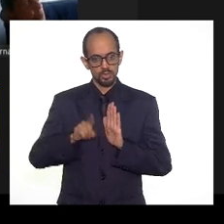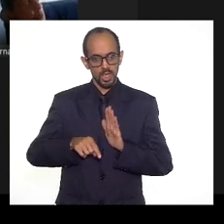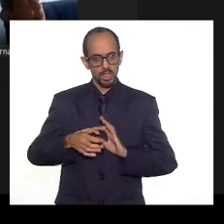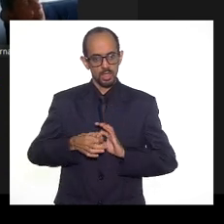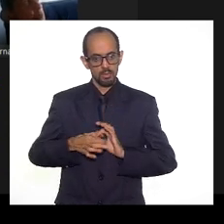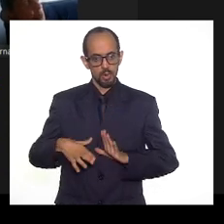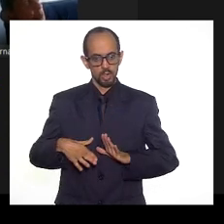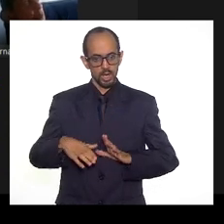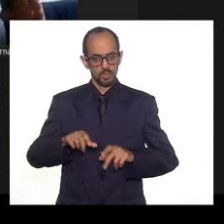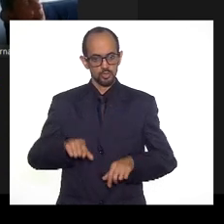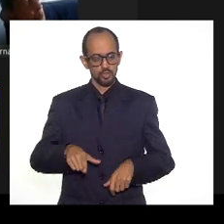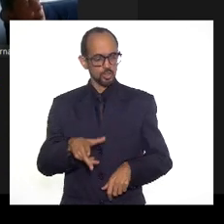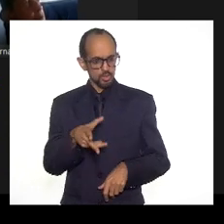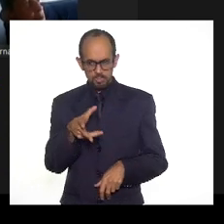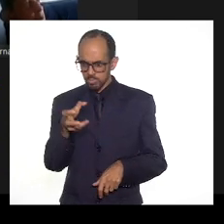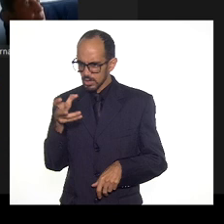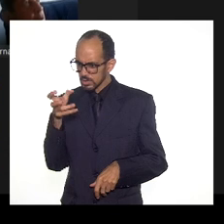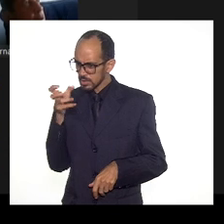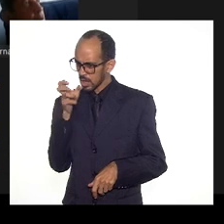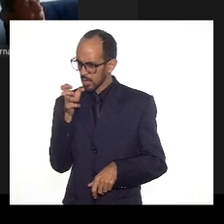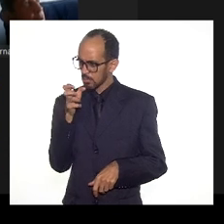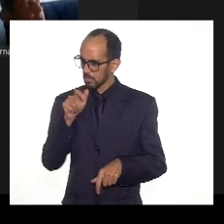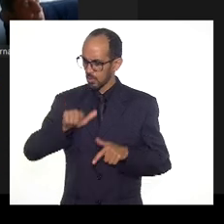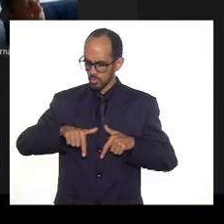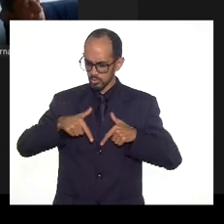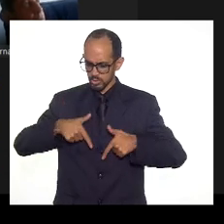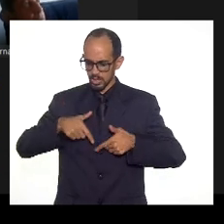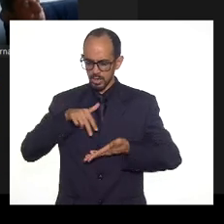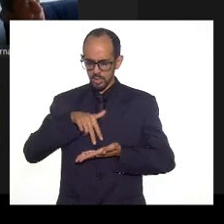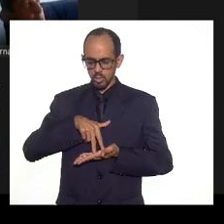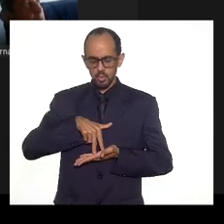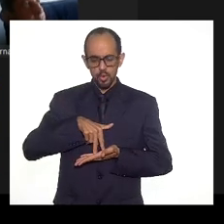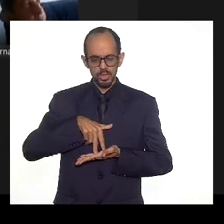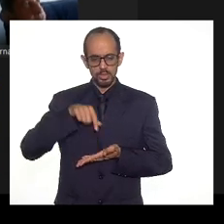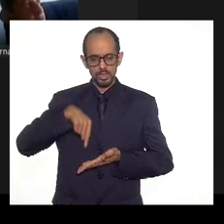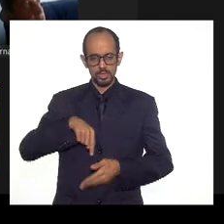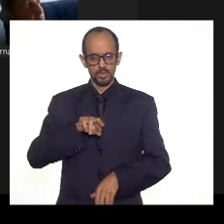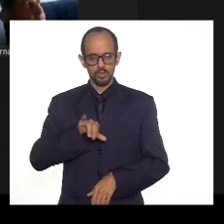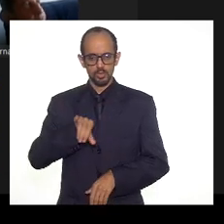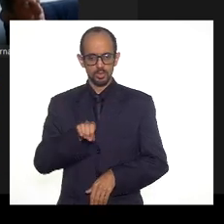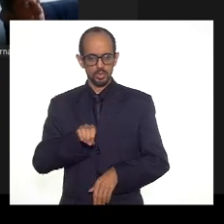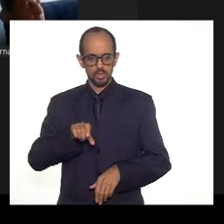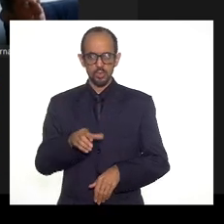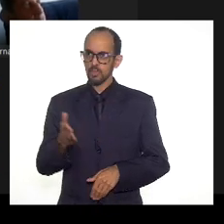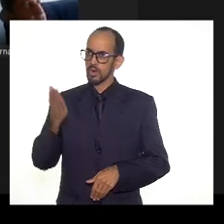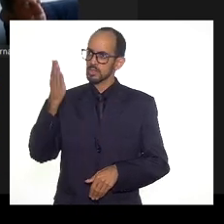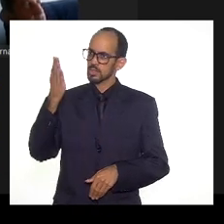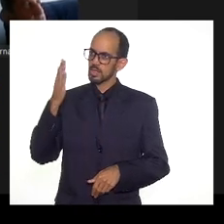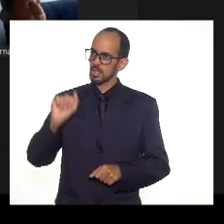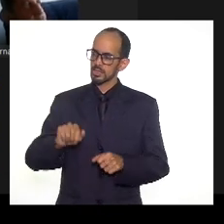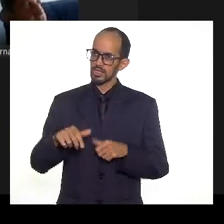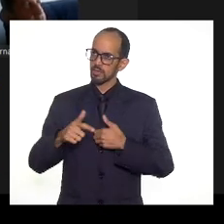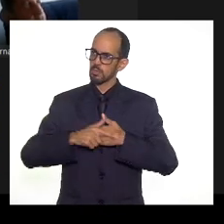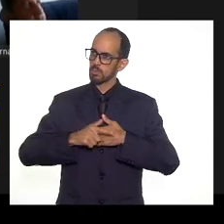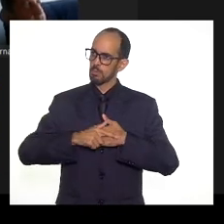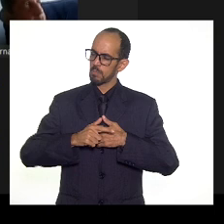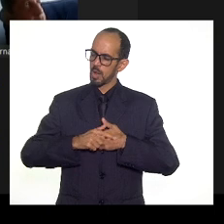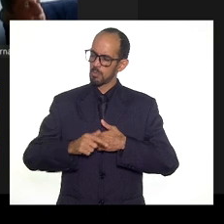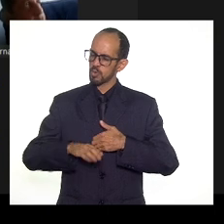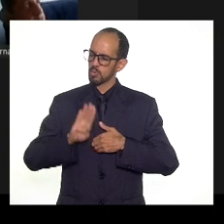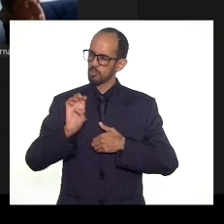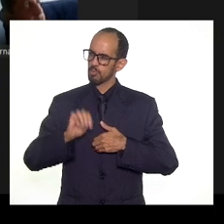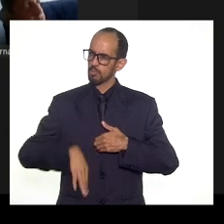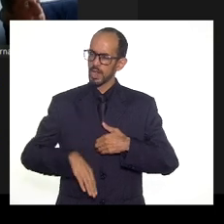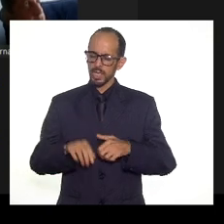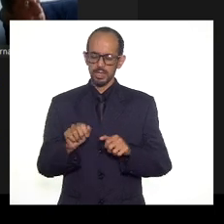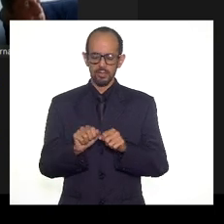né, os atores do Rio de Janeiro. E Vossa Excelência está fazendo esse papel muito bem, está fazendo proposições aqui